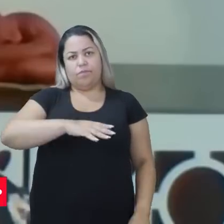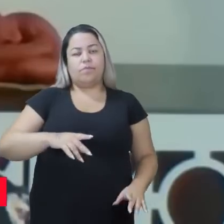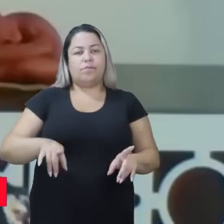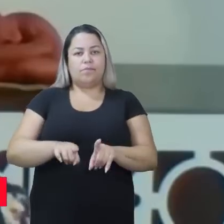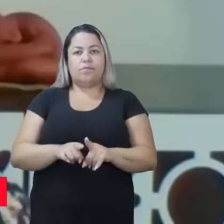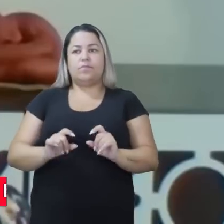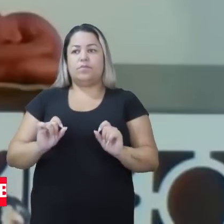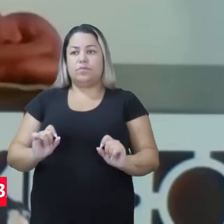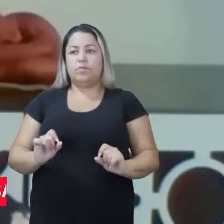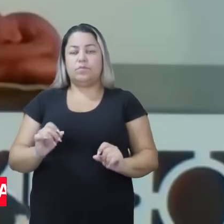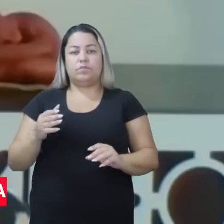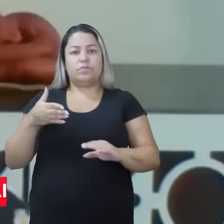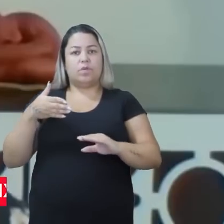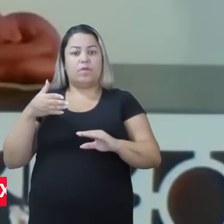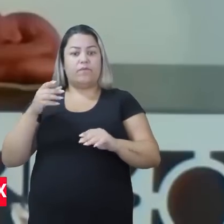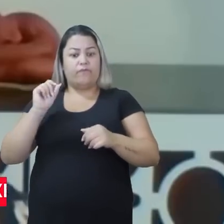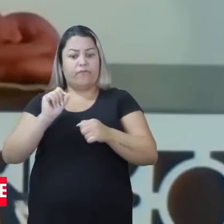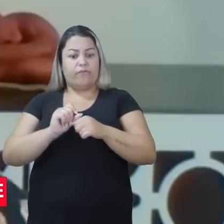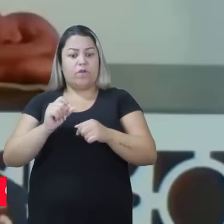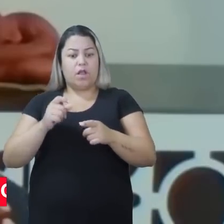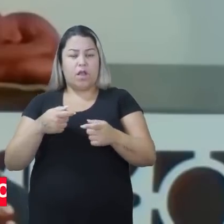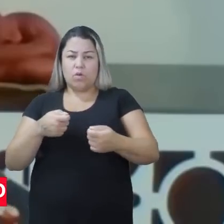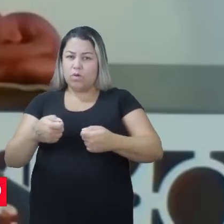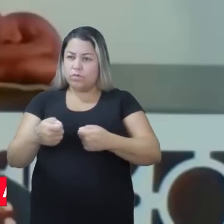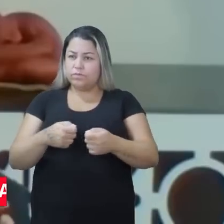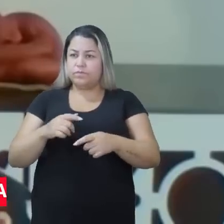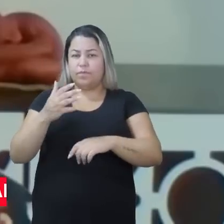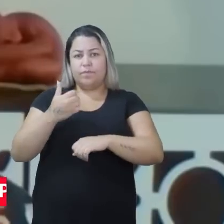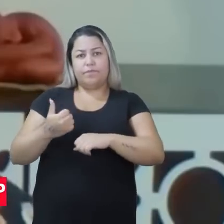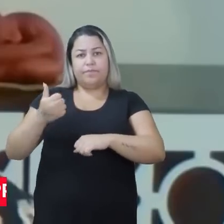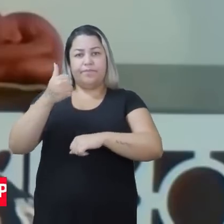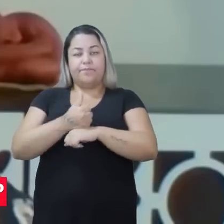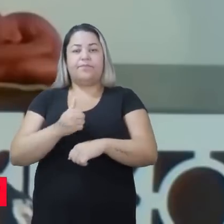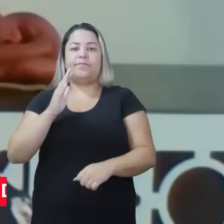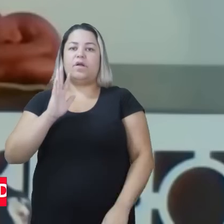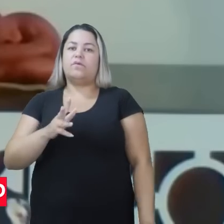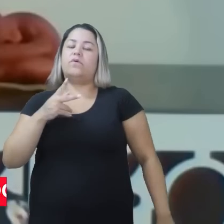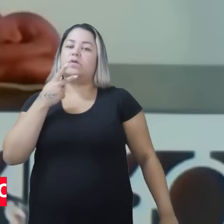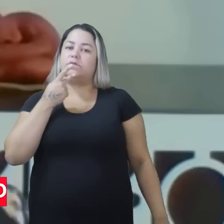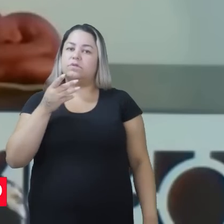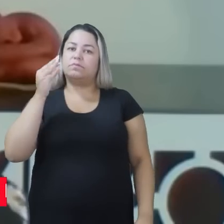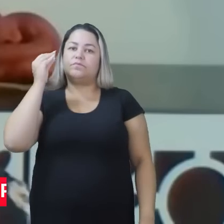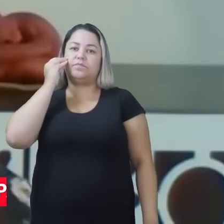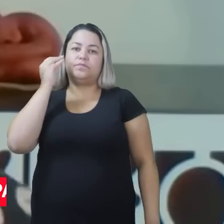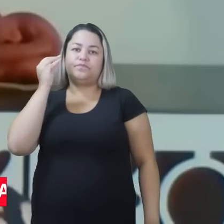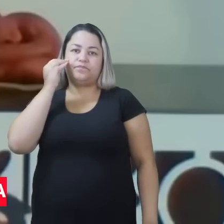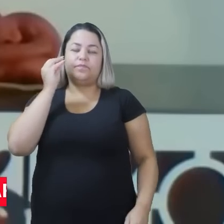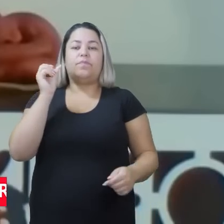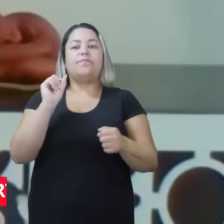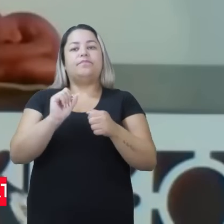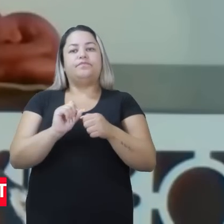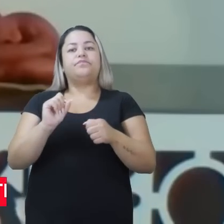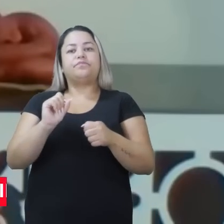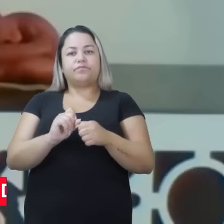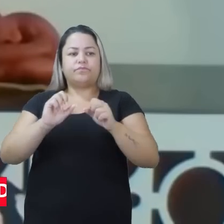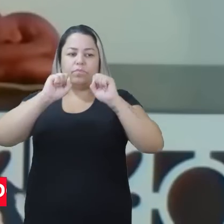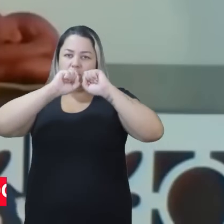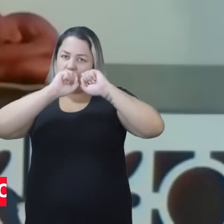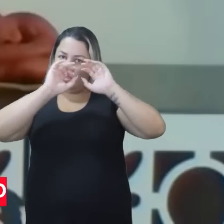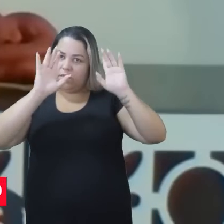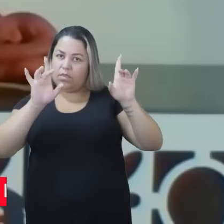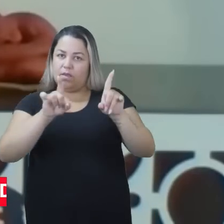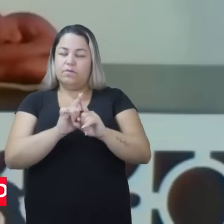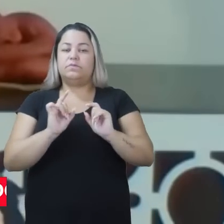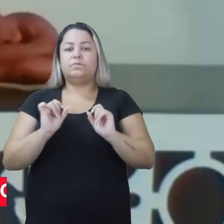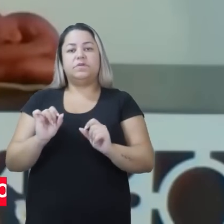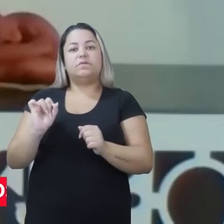tentar perpetrar o golpe, né, eu já dizia, se ele tentar fazer isso, porque era evidente que ele ia partir